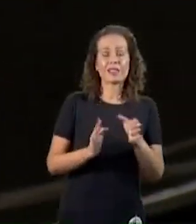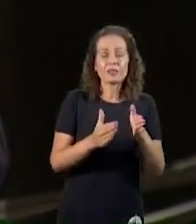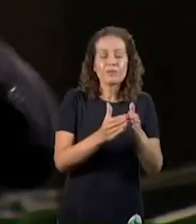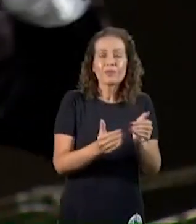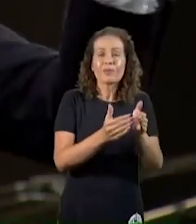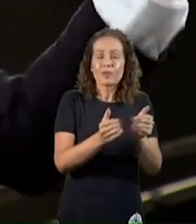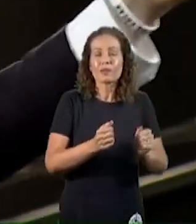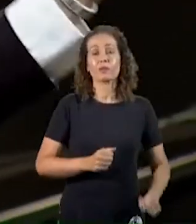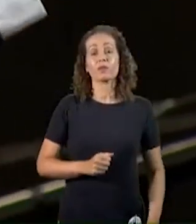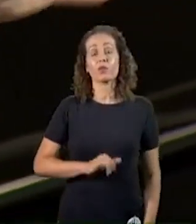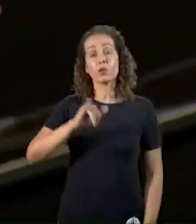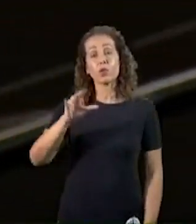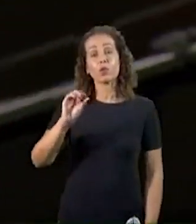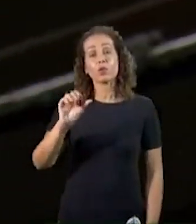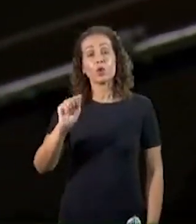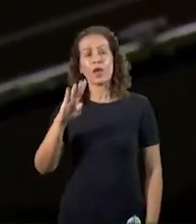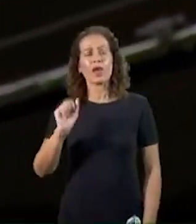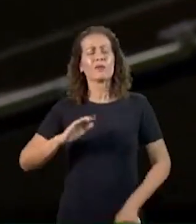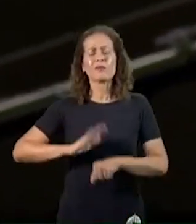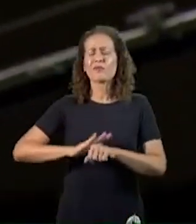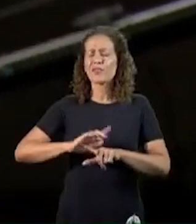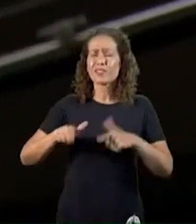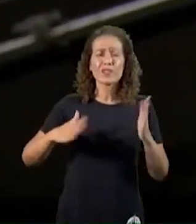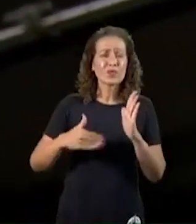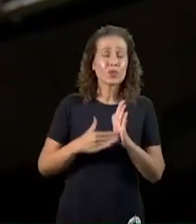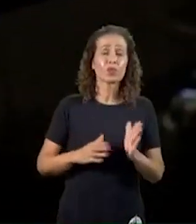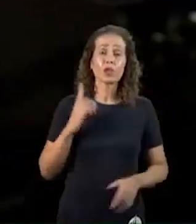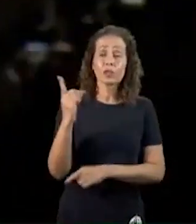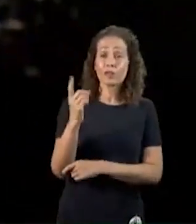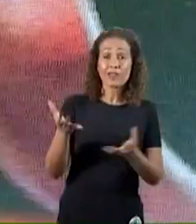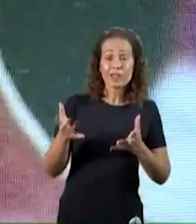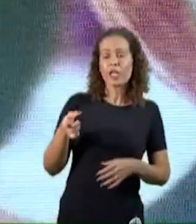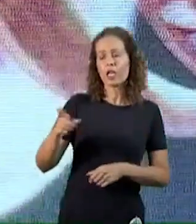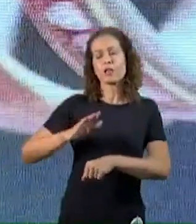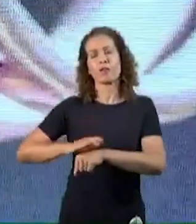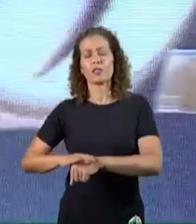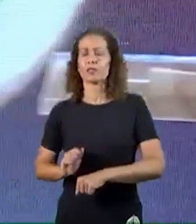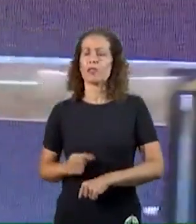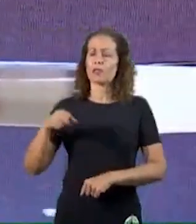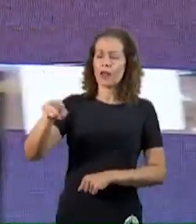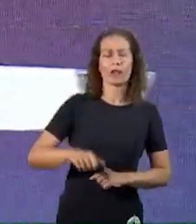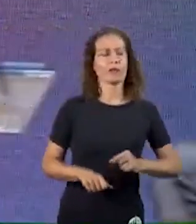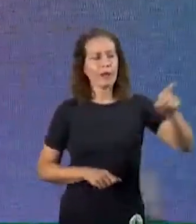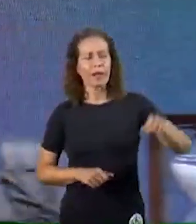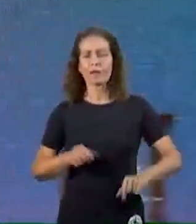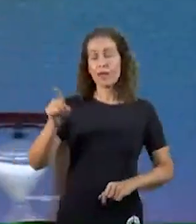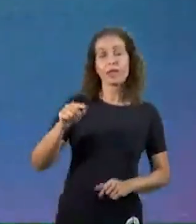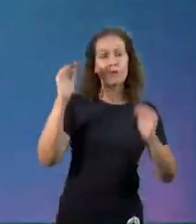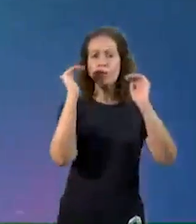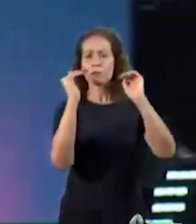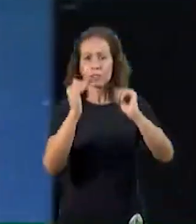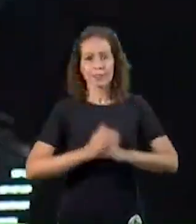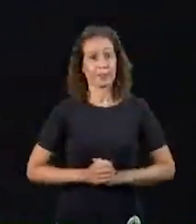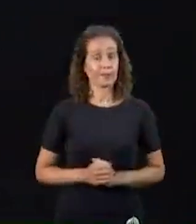Joabe era o cara, faz tudo de Davi. Tudo que Davi queria, Joabe, vai lá. Joabe, vai lá. Joabe, vai lá. Sabe o que acontece